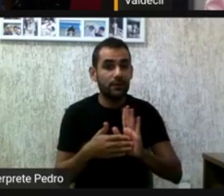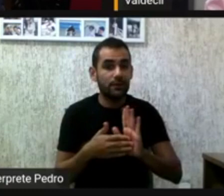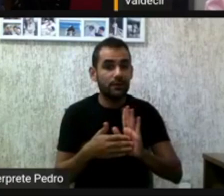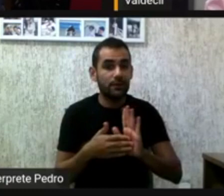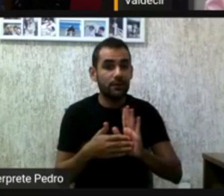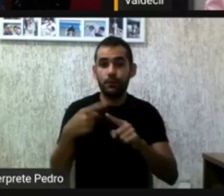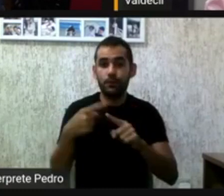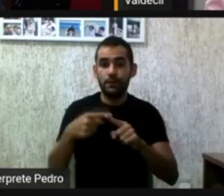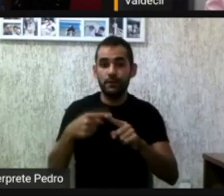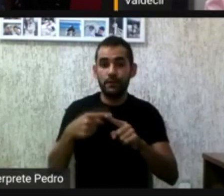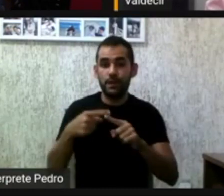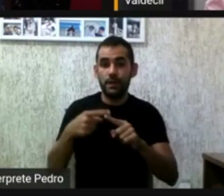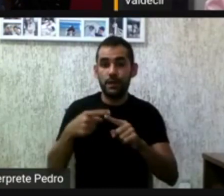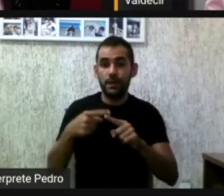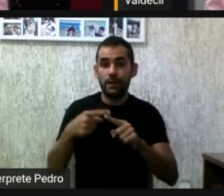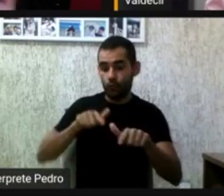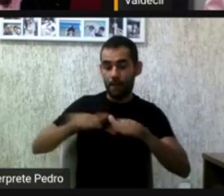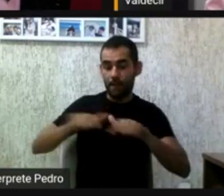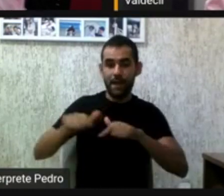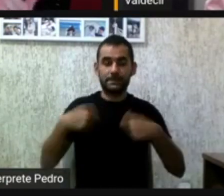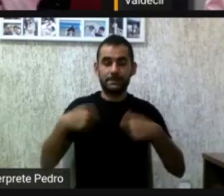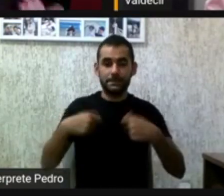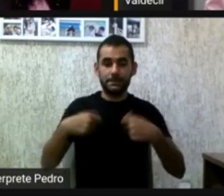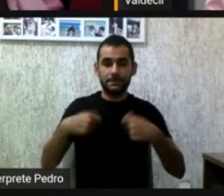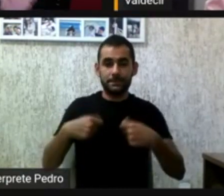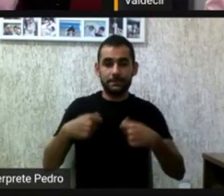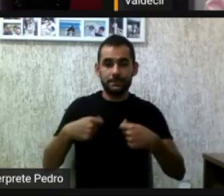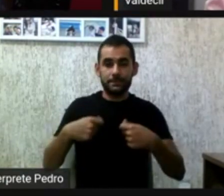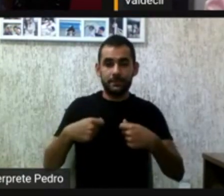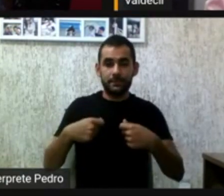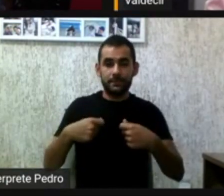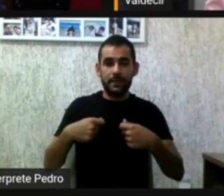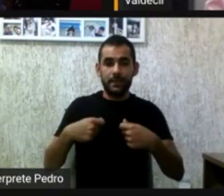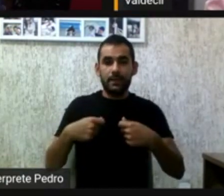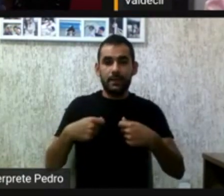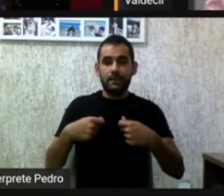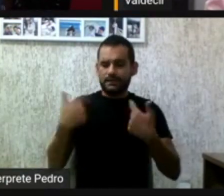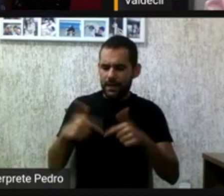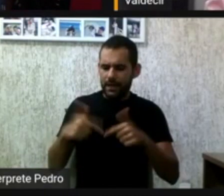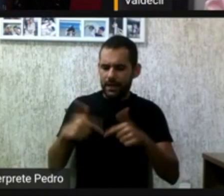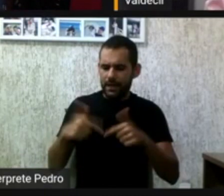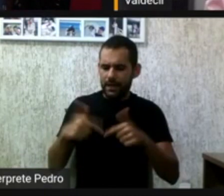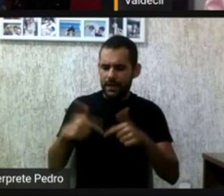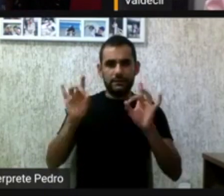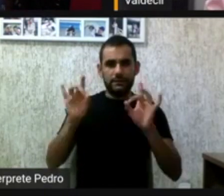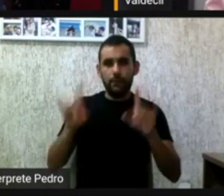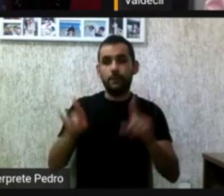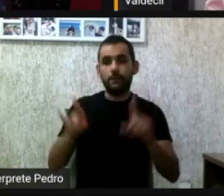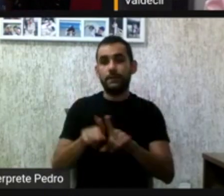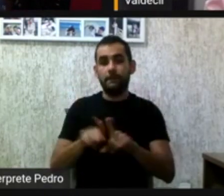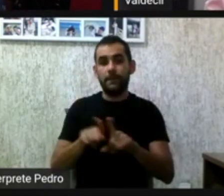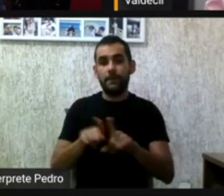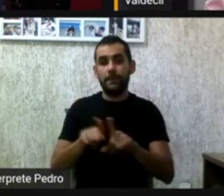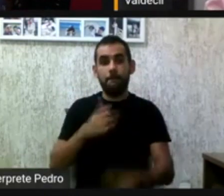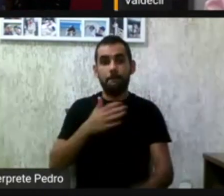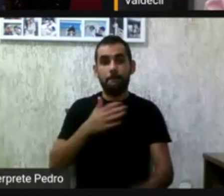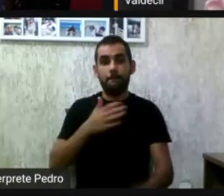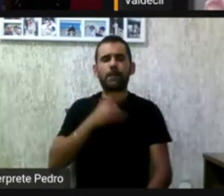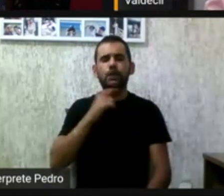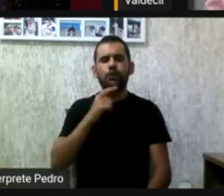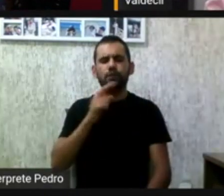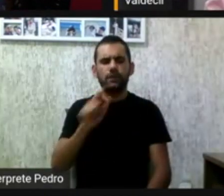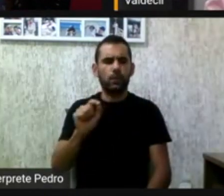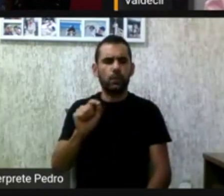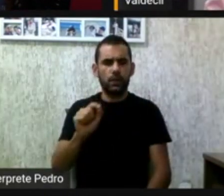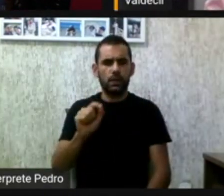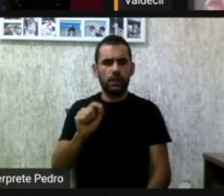qualquer tipo de necessidade especial. E agora a minha grande dúvida é: o IFAM será que vai permitir essa questão